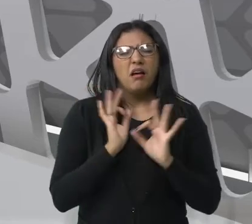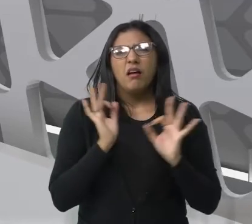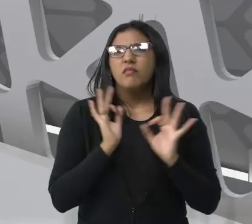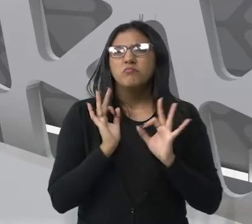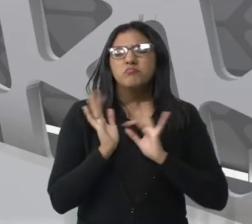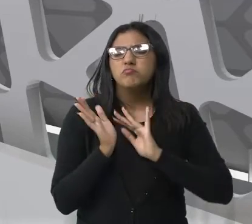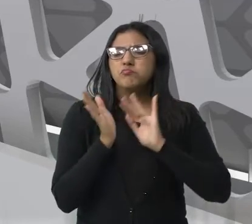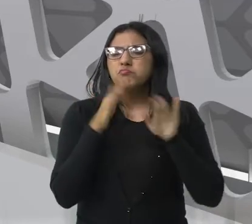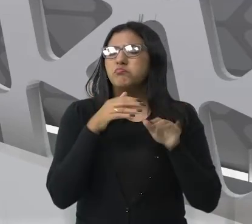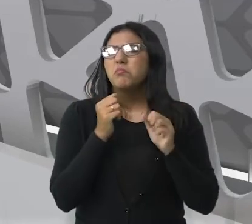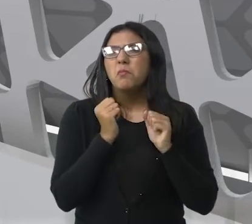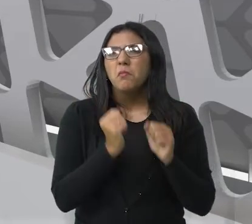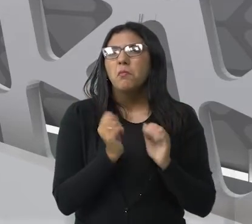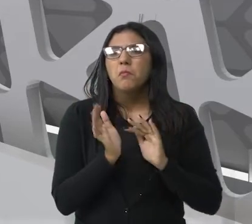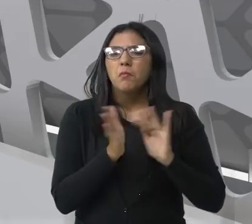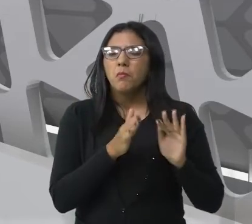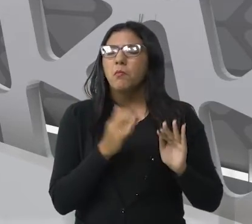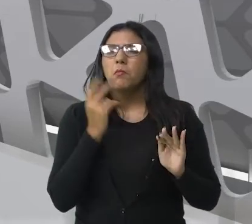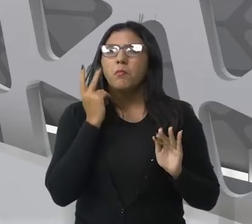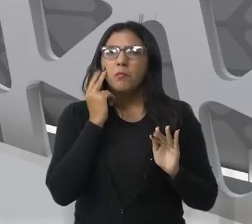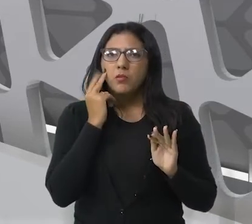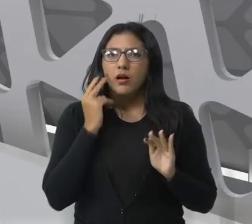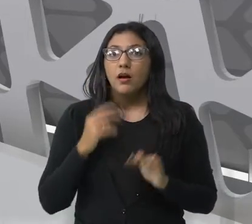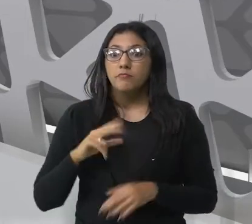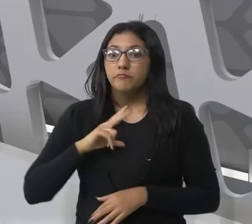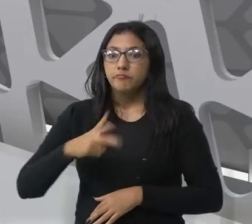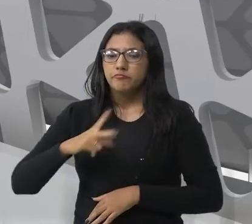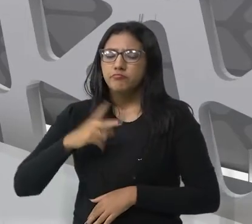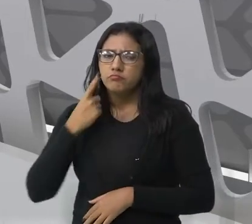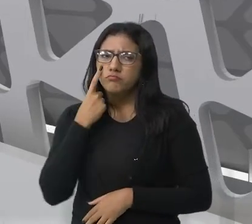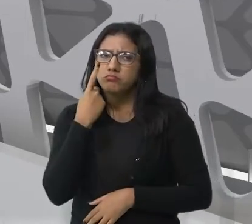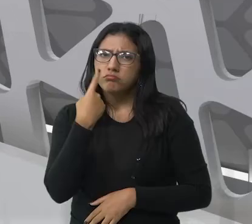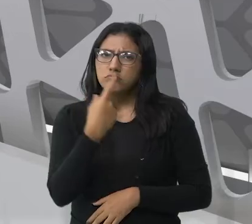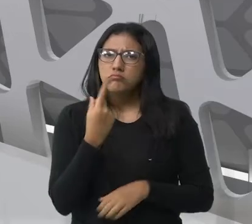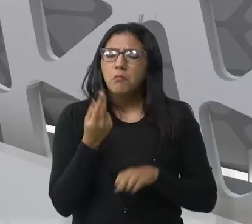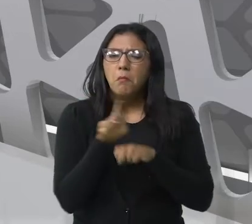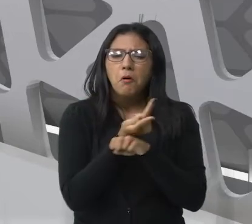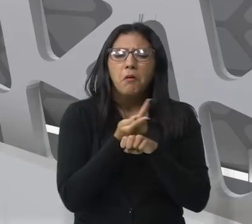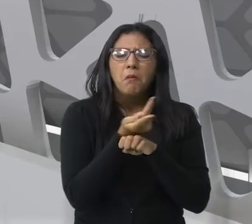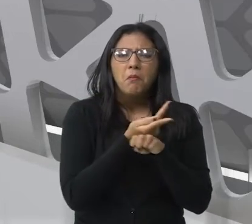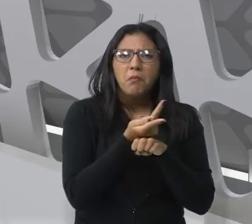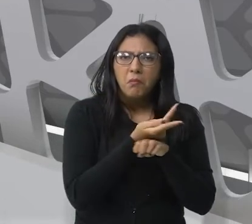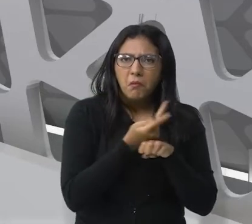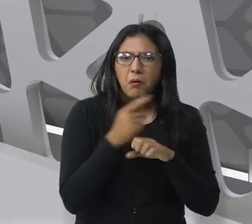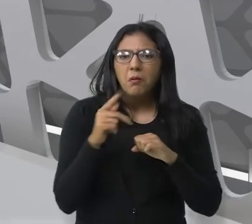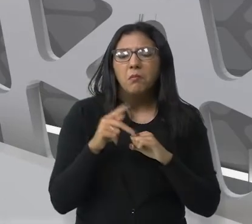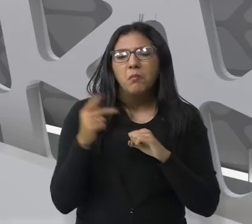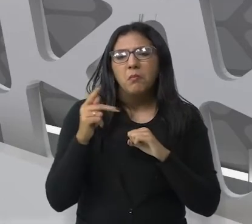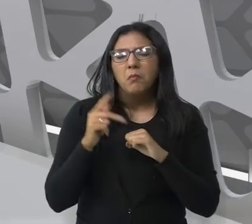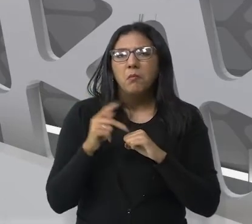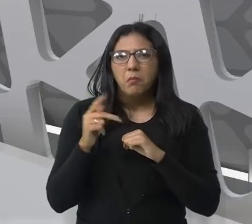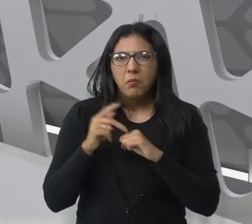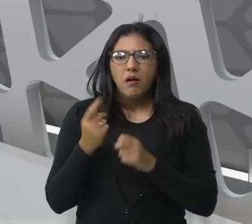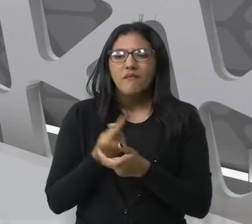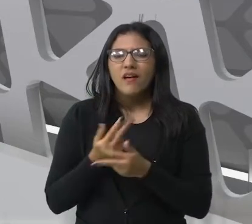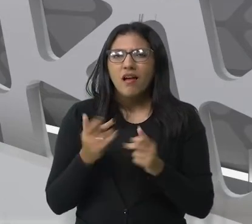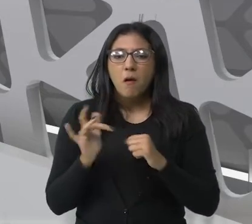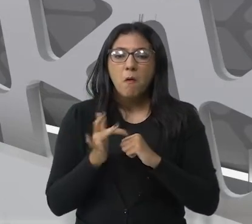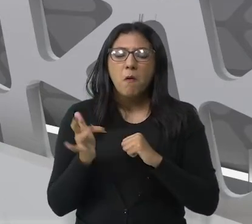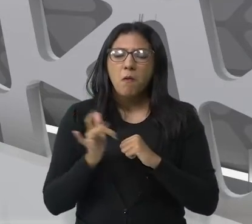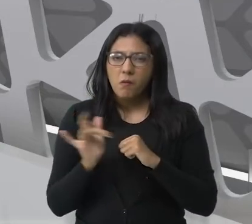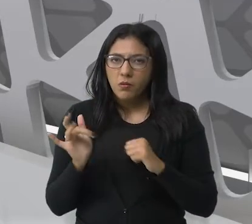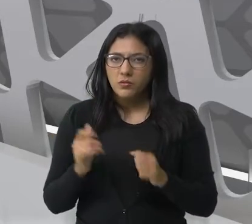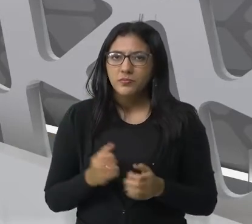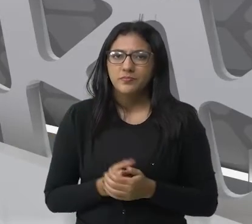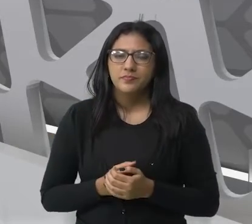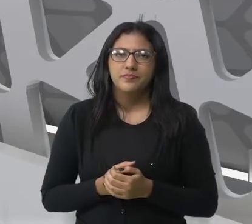Portugal começa a explorar. Verificando, né, essa parte aí que os portugueses realmente começam